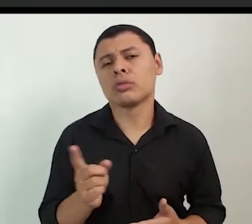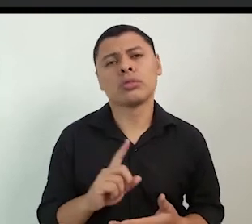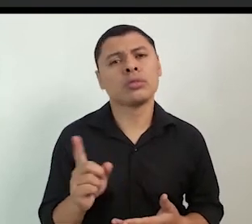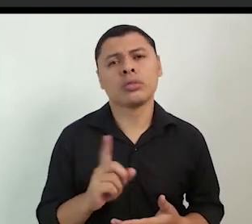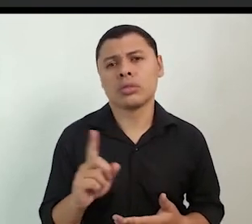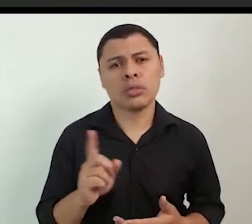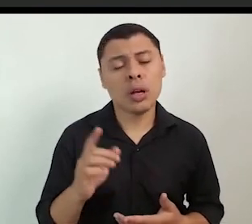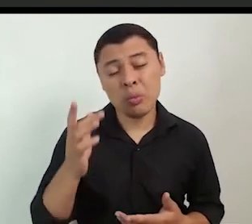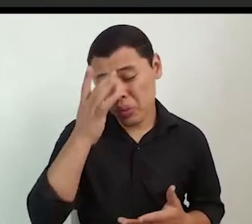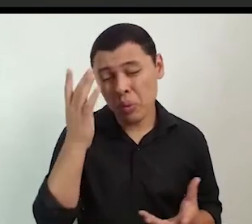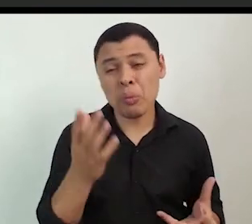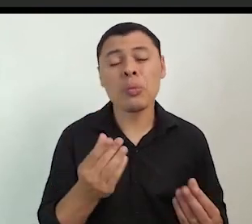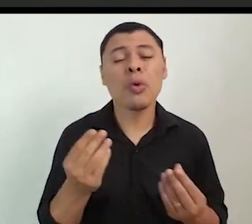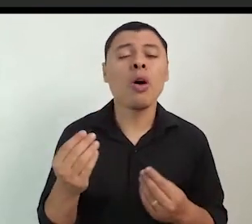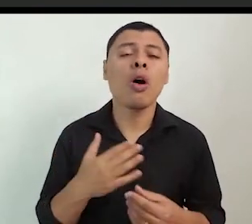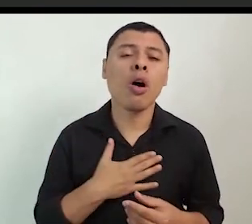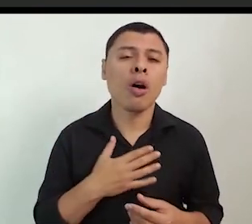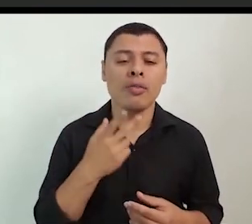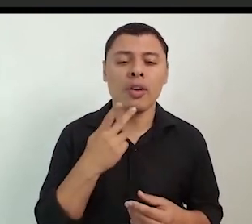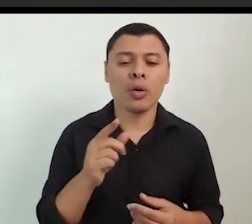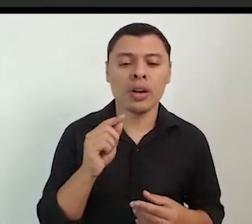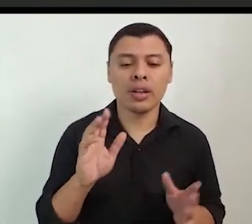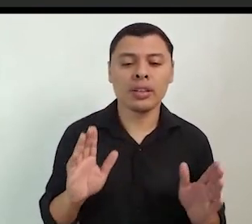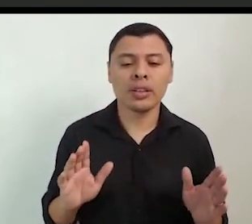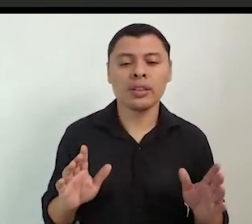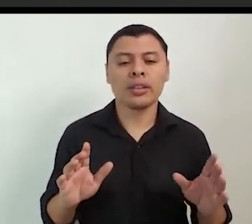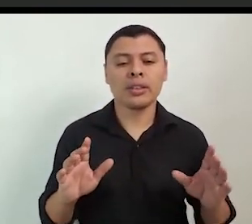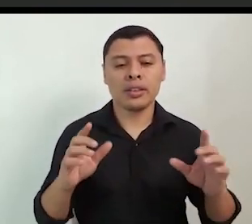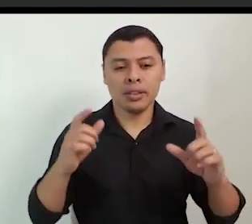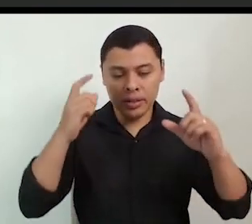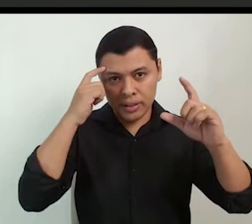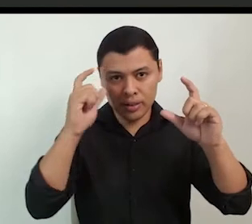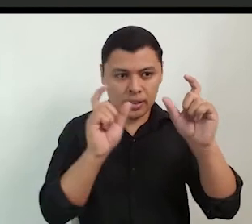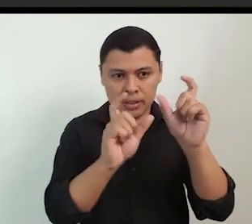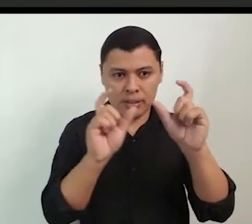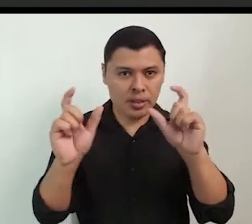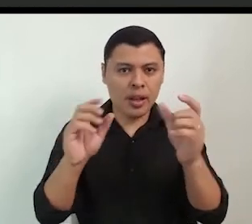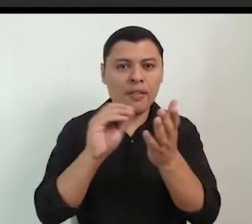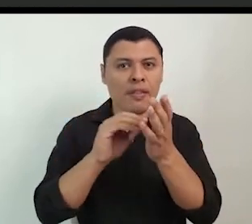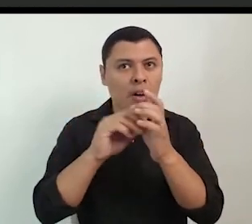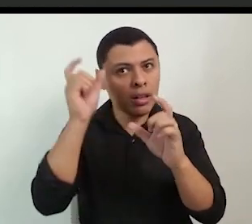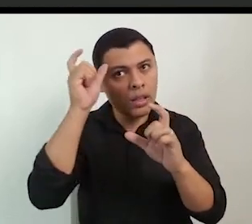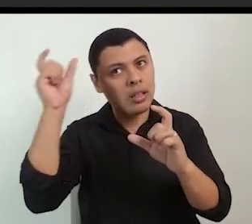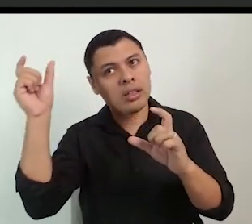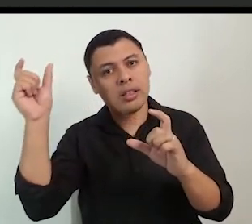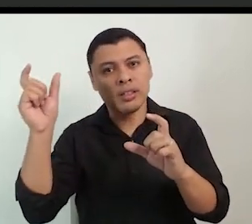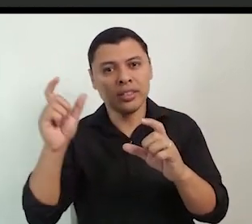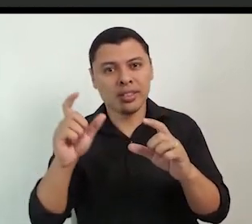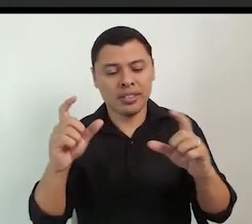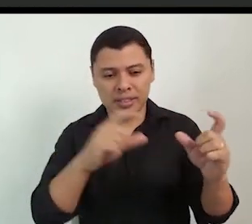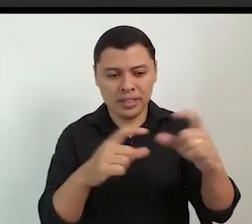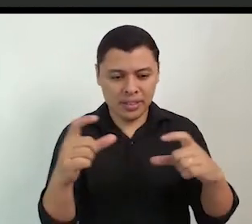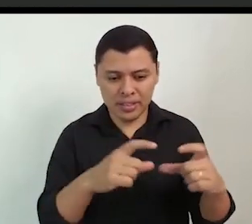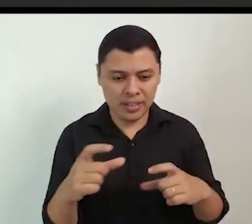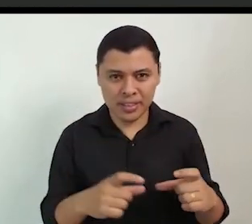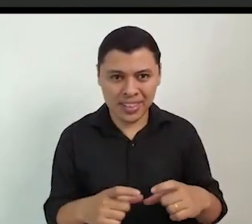com aqueles símbolos do autismo como se fosse quebra-cabeça e faltando uma pecinha. Não, não isso, não está faltando